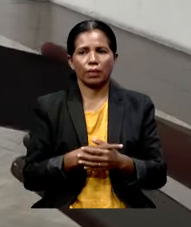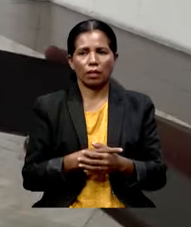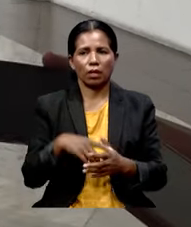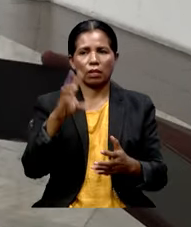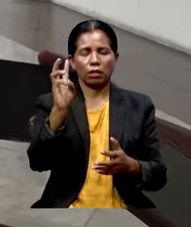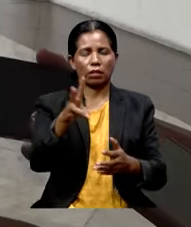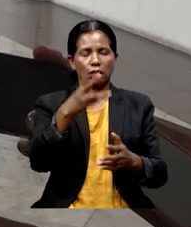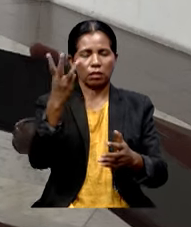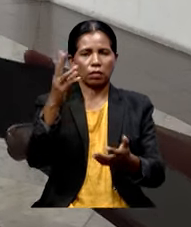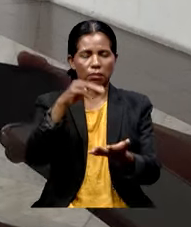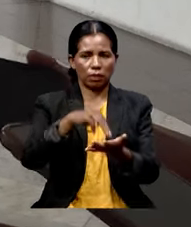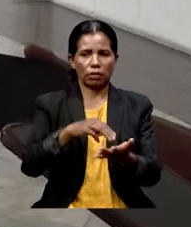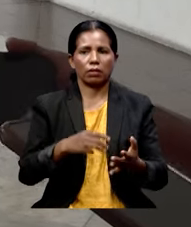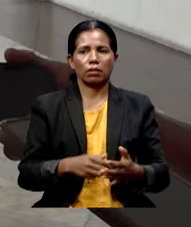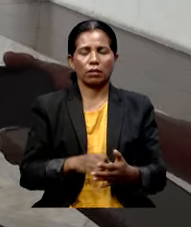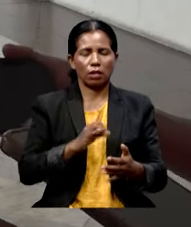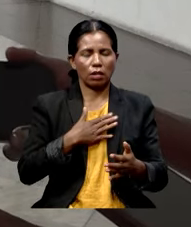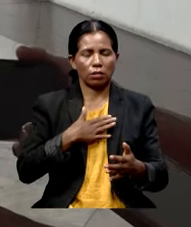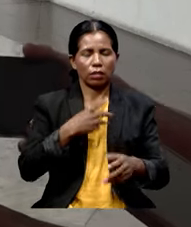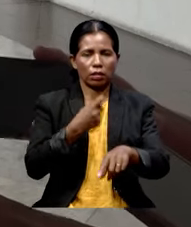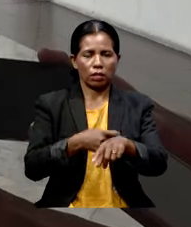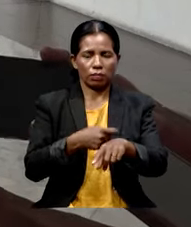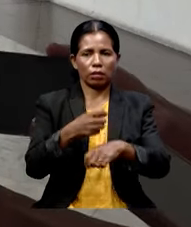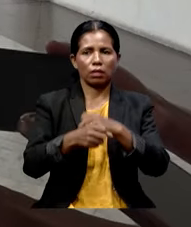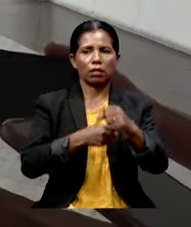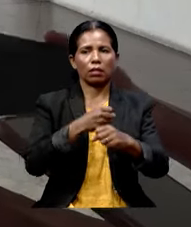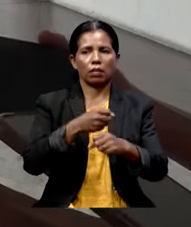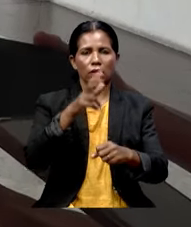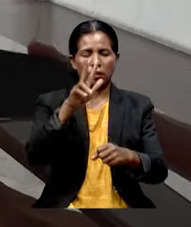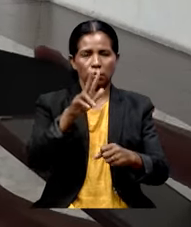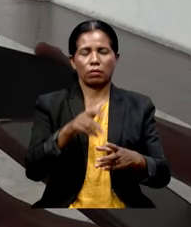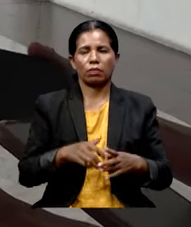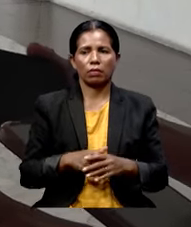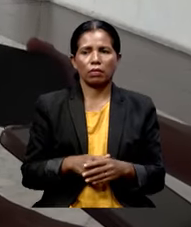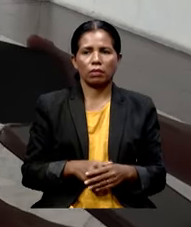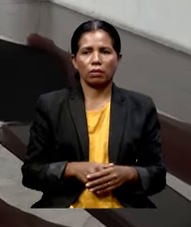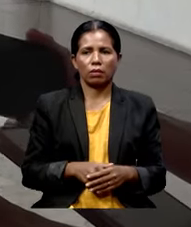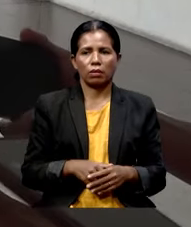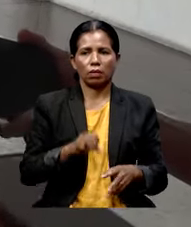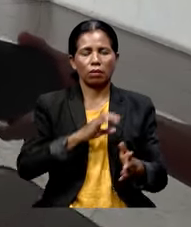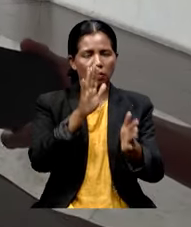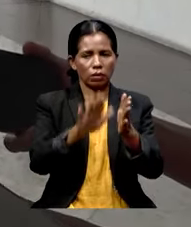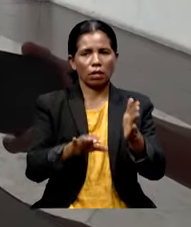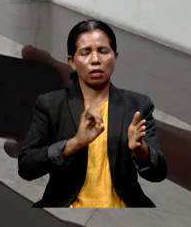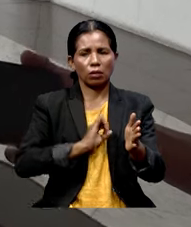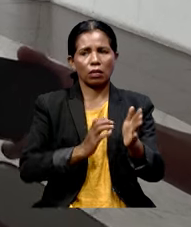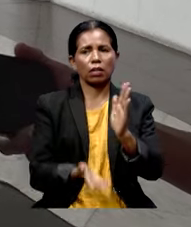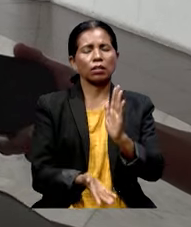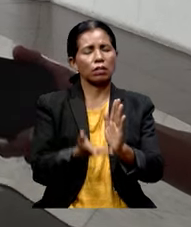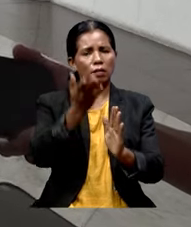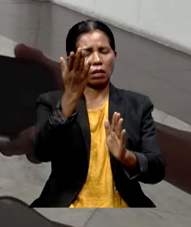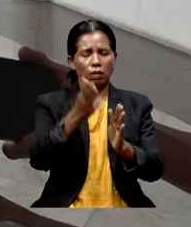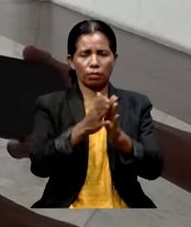16 milhões, e há um tempo. Tinha tudo. Há um tempo, agora sai extraordinário.